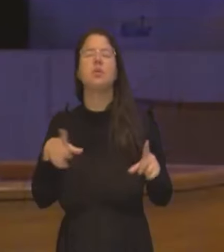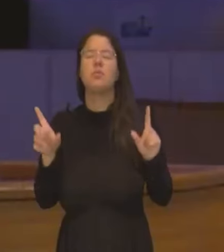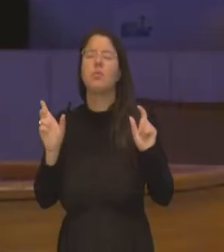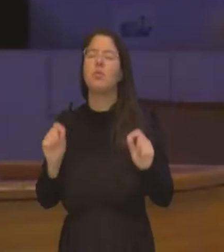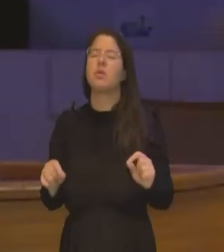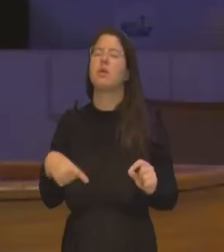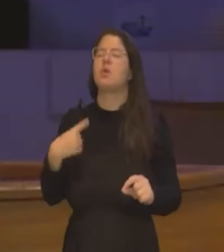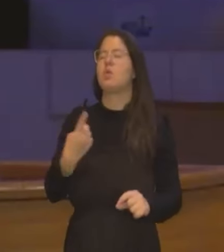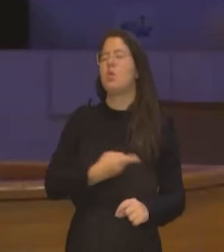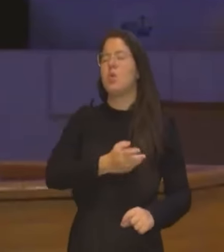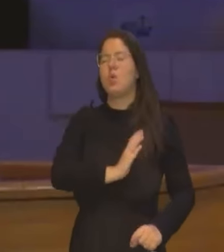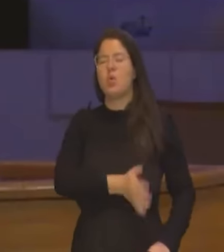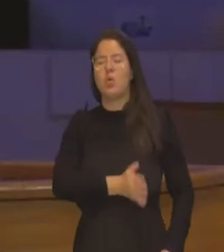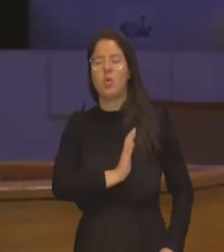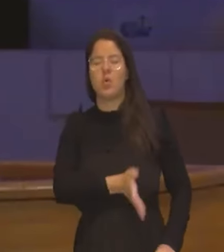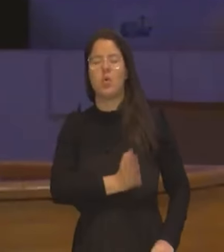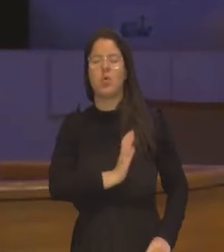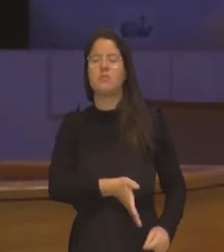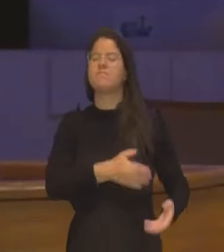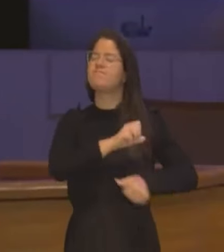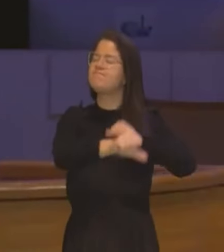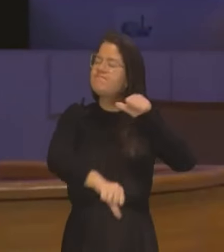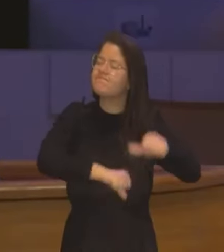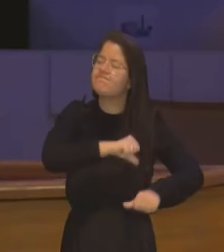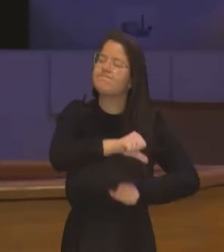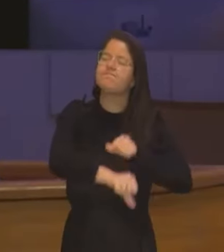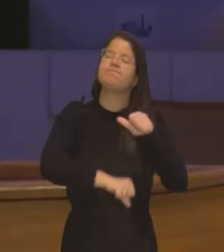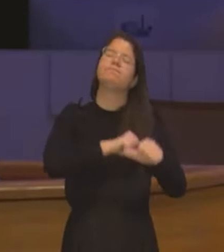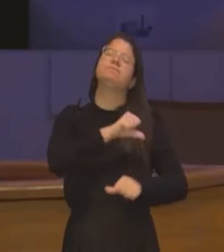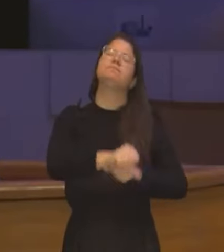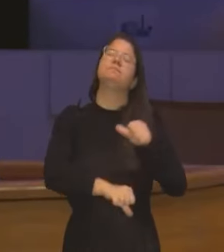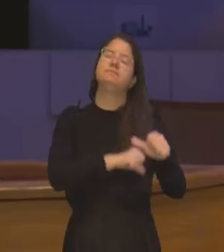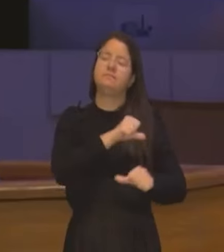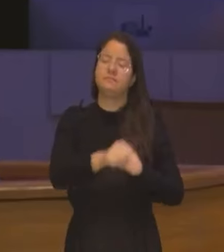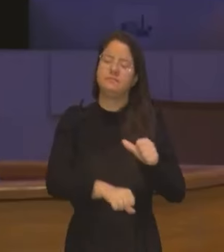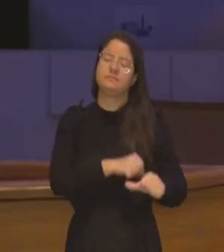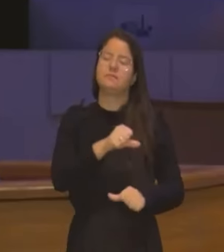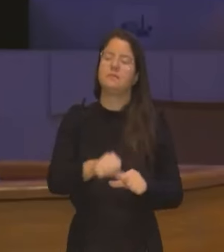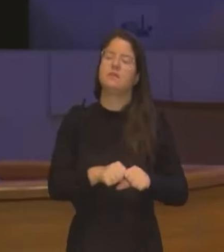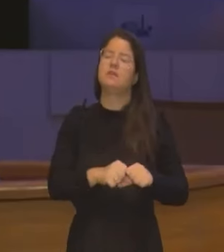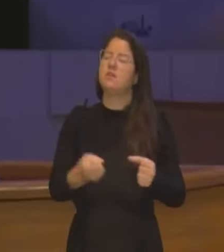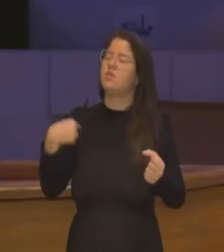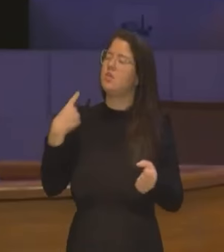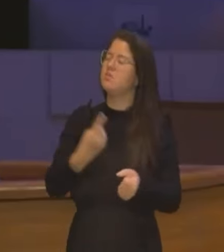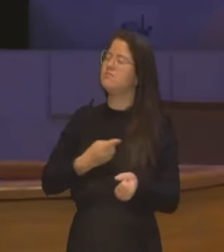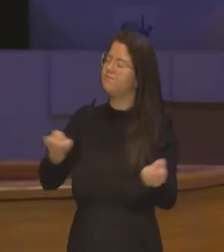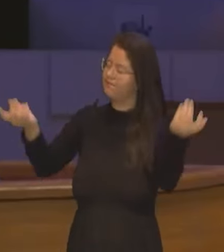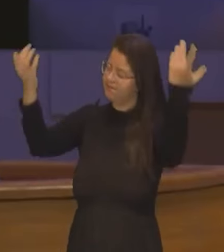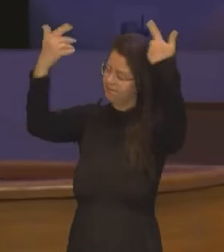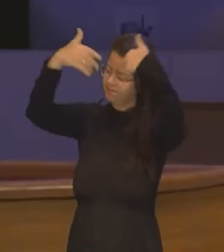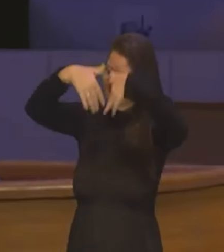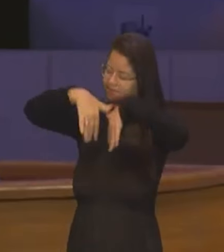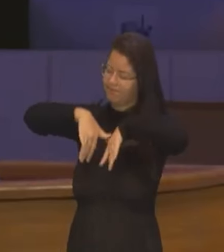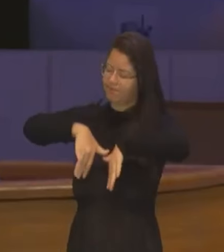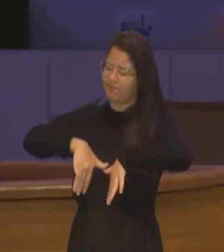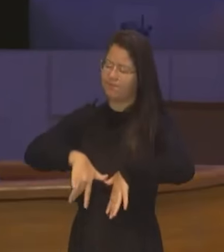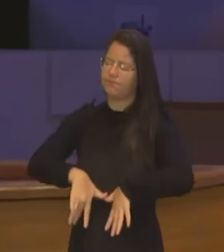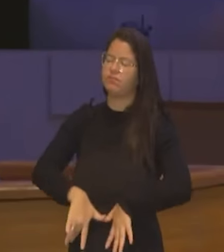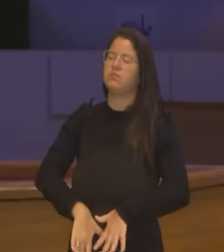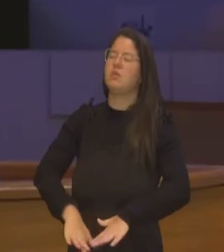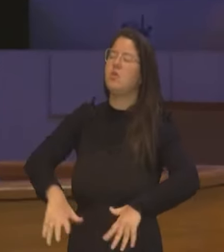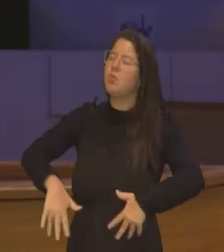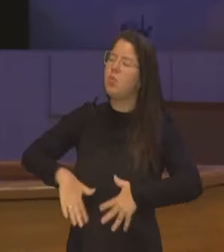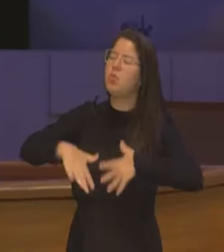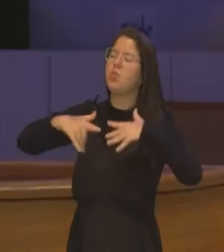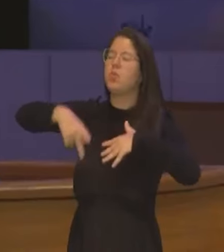os nossos corações sejam transformados, que dentro de nós possa vir, ó Deus, a manifestação do